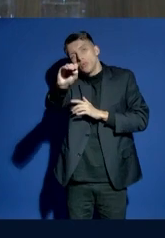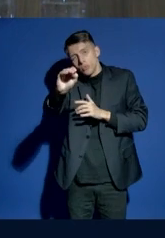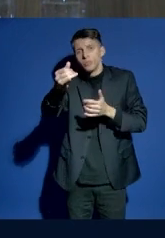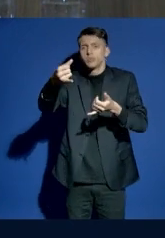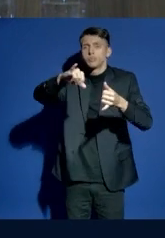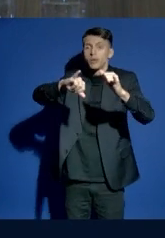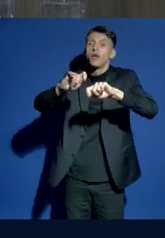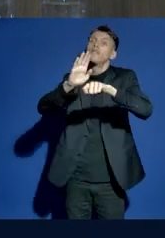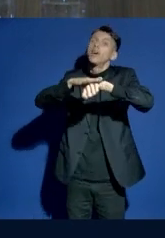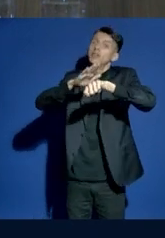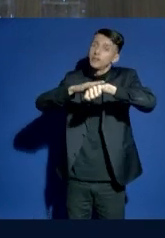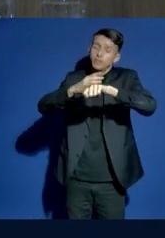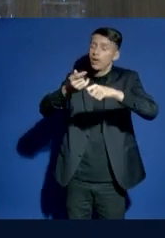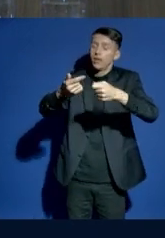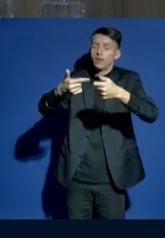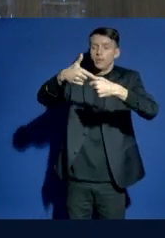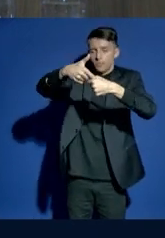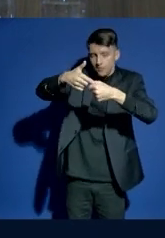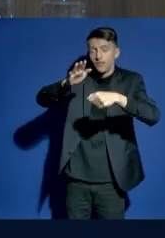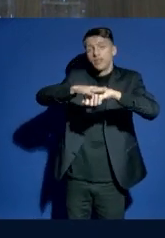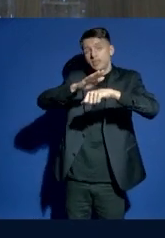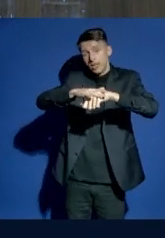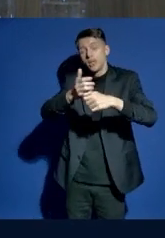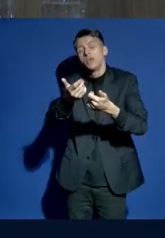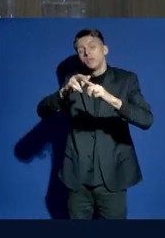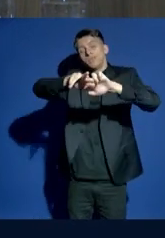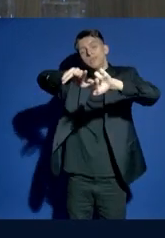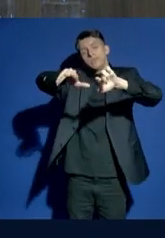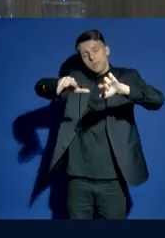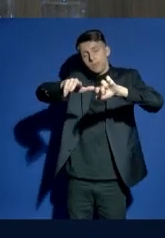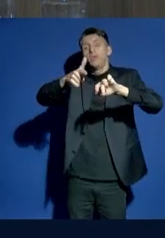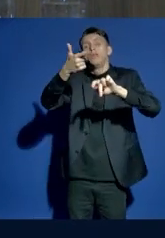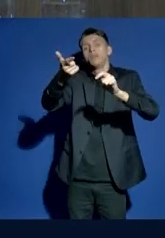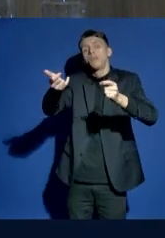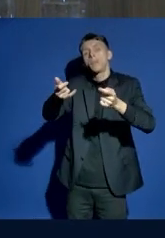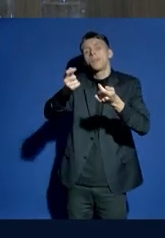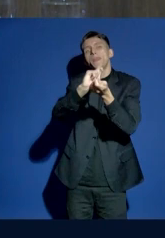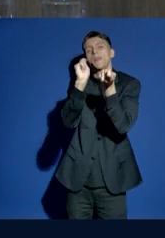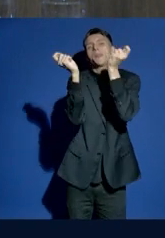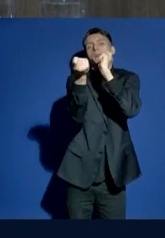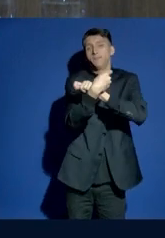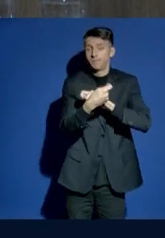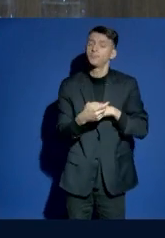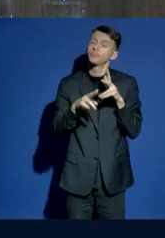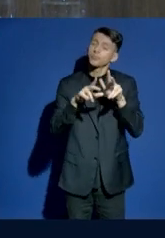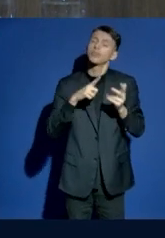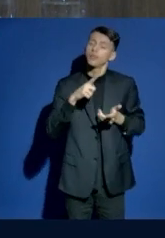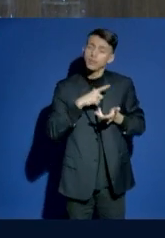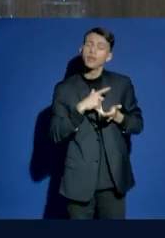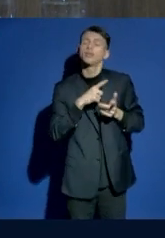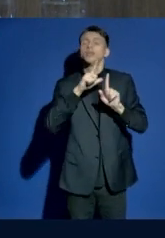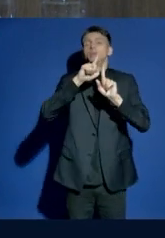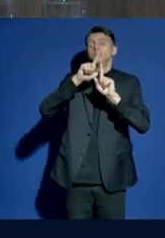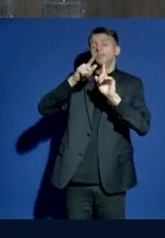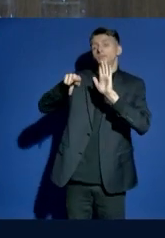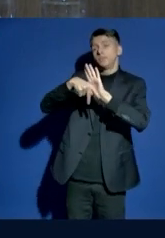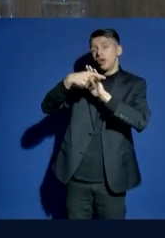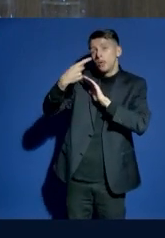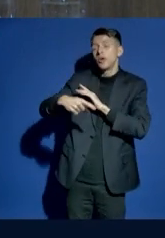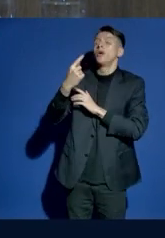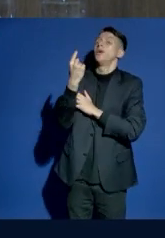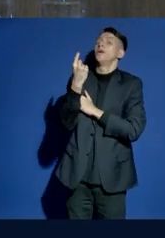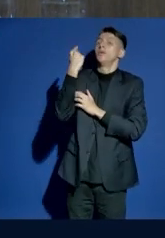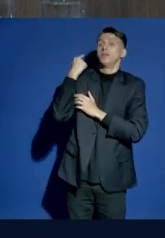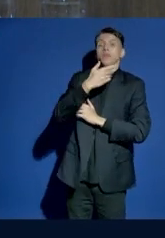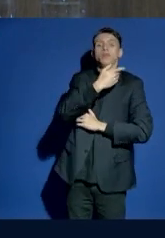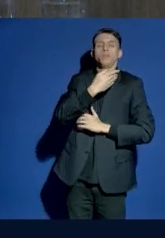Mas a volatilidade regulatória é o que mais causa insegurança e o que mais reprime os investimentos, né? A gente teve muita volatilidade regulatória do governo passado com